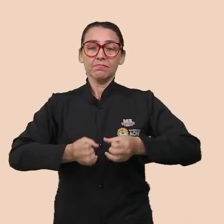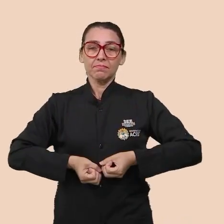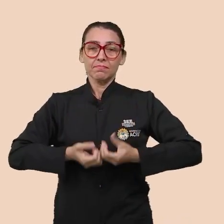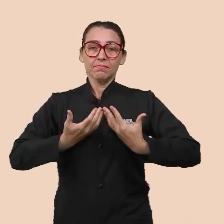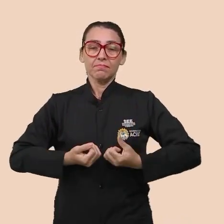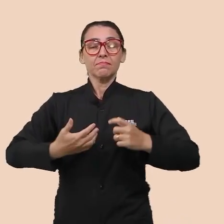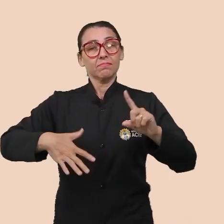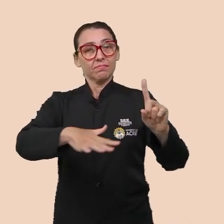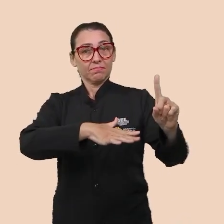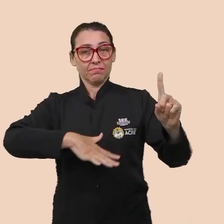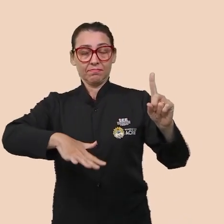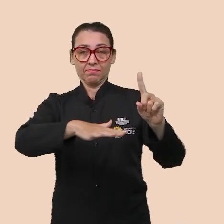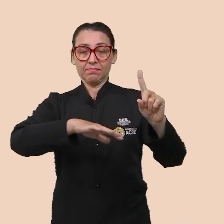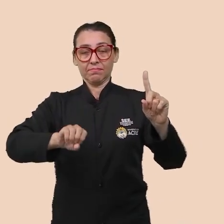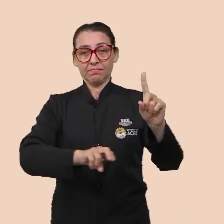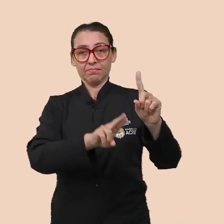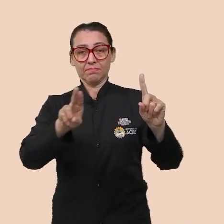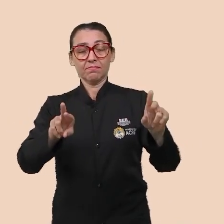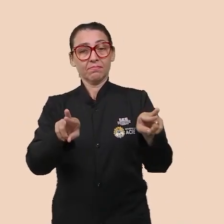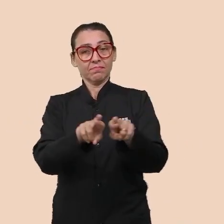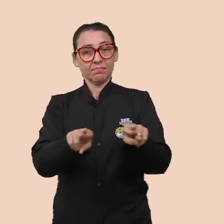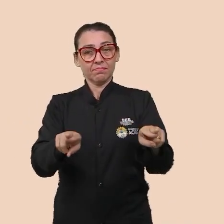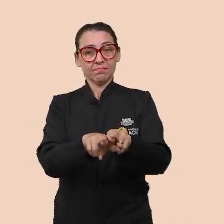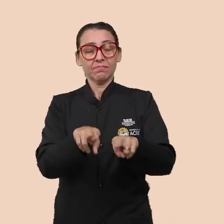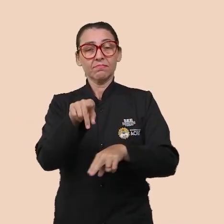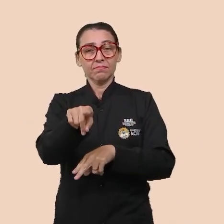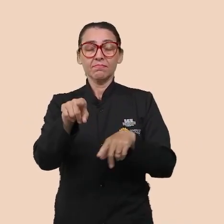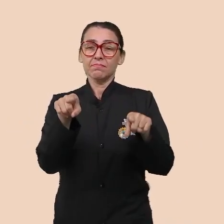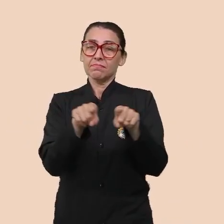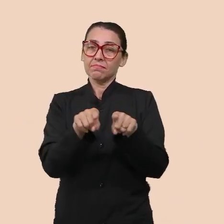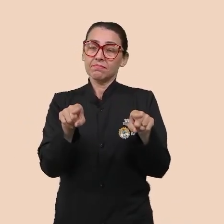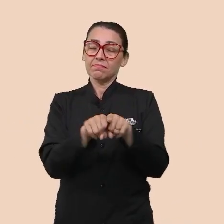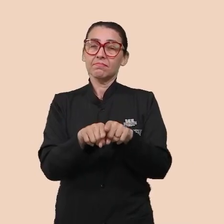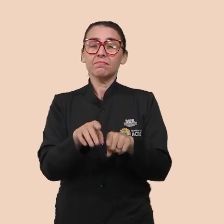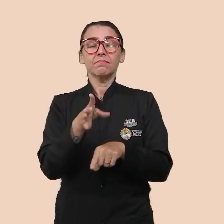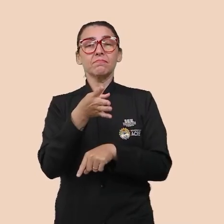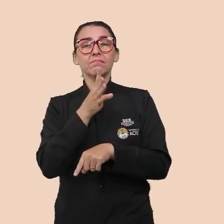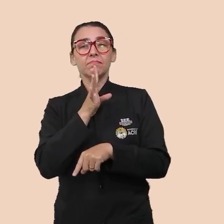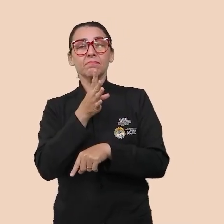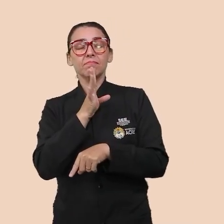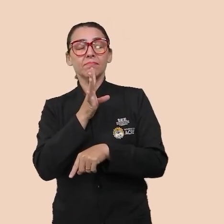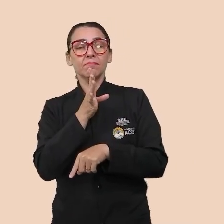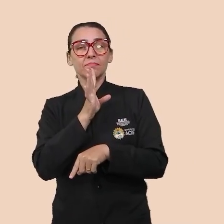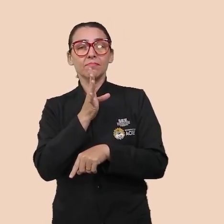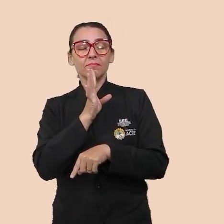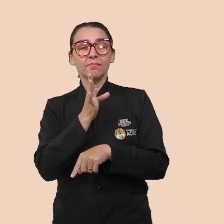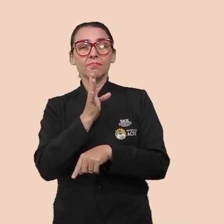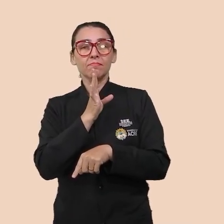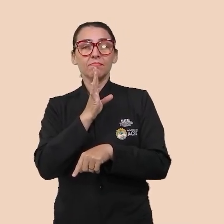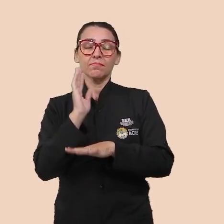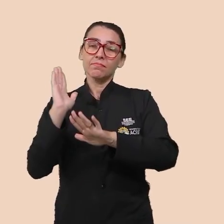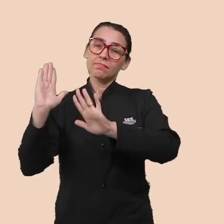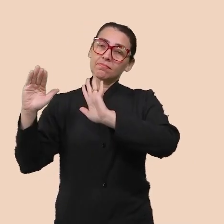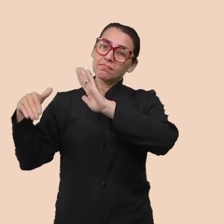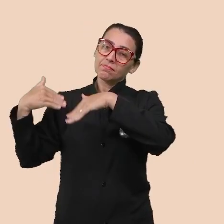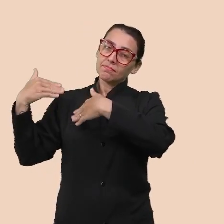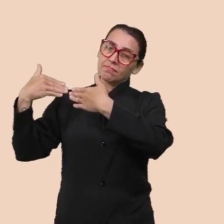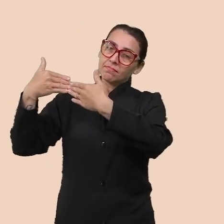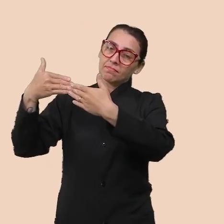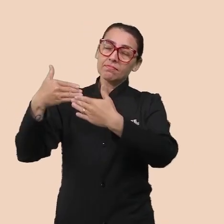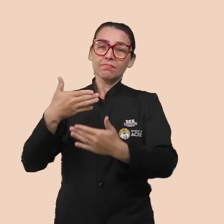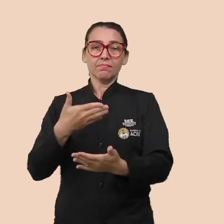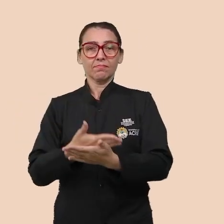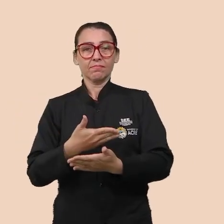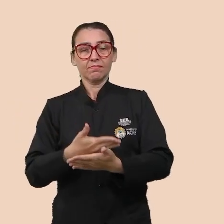expressivos, sociais ou rituais, e você vai conhecer isso ao longo da nossa